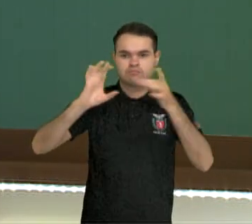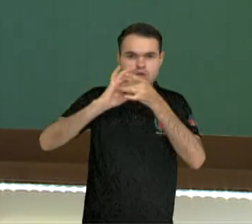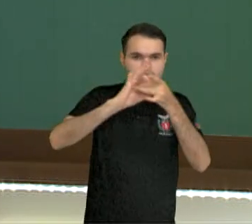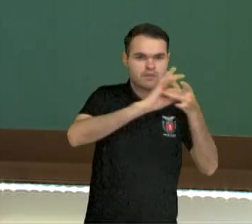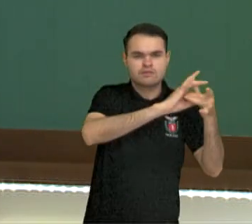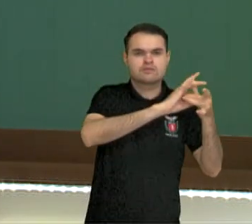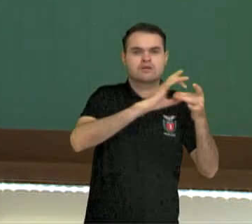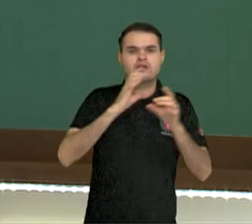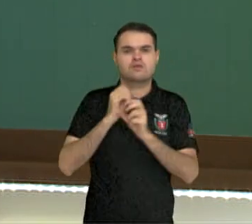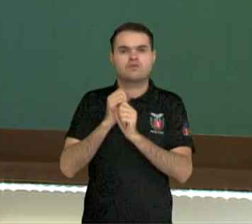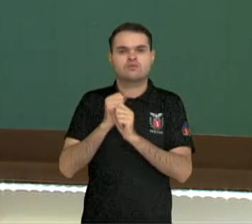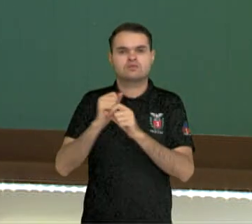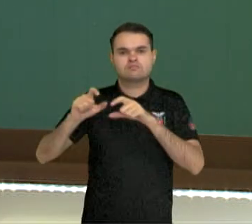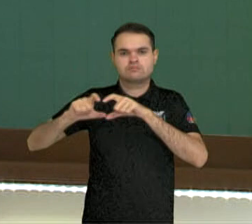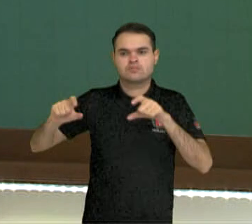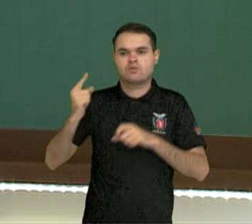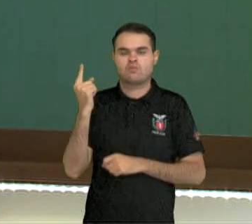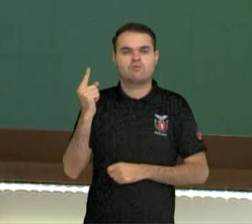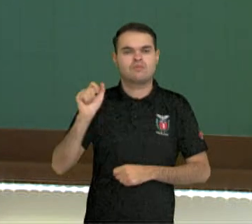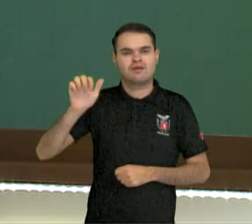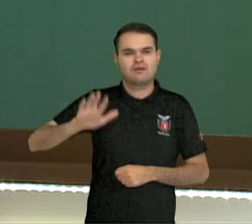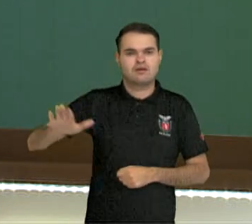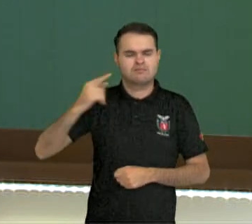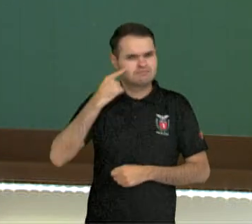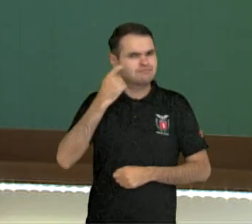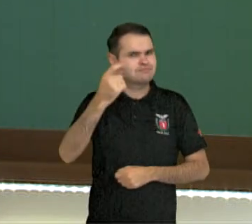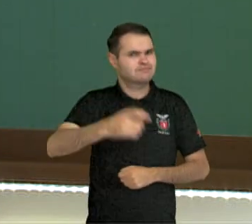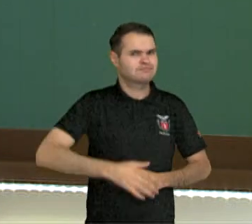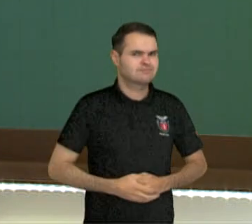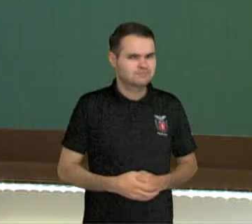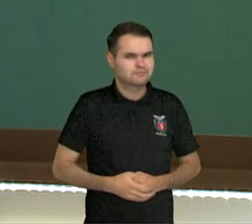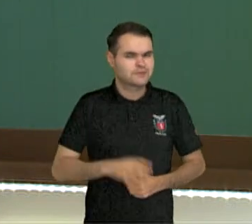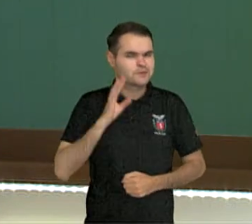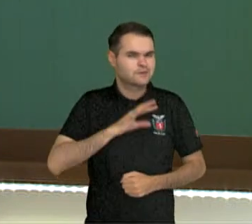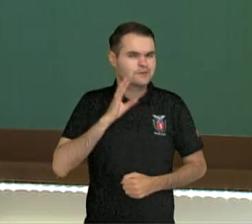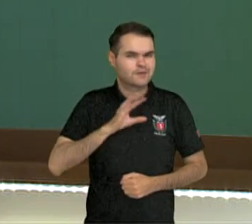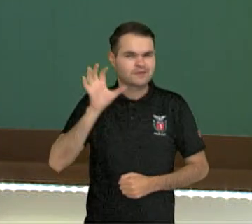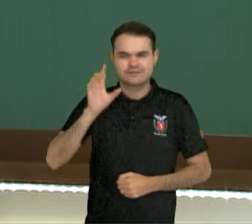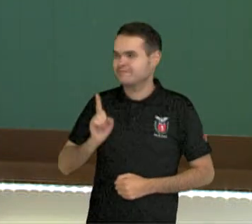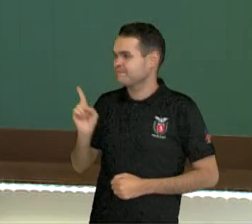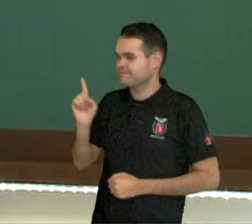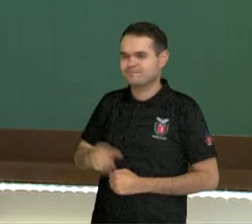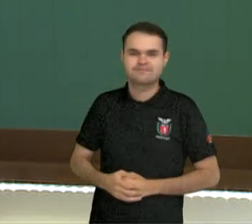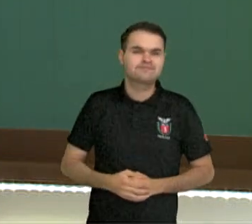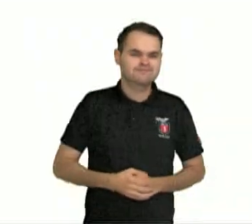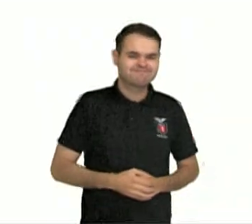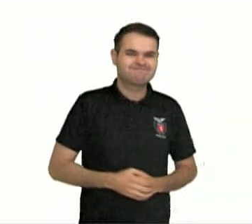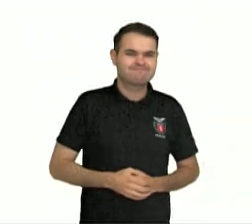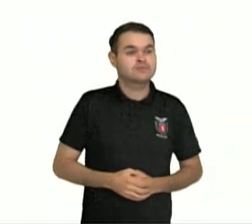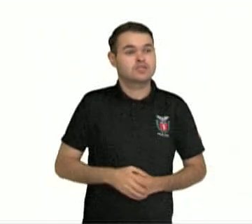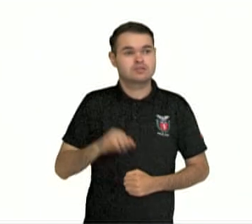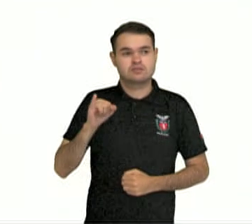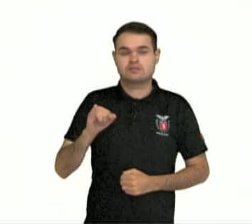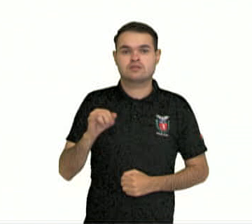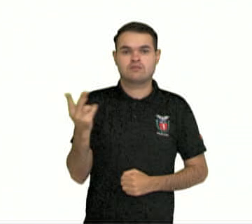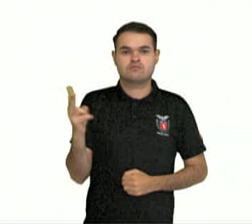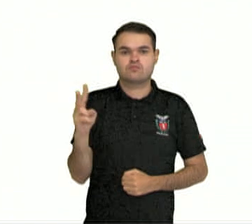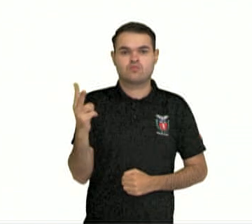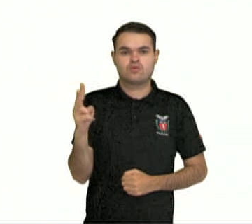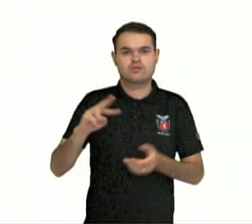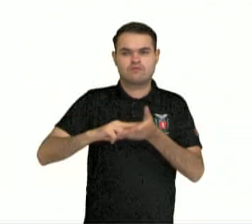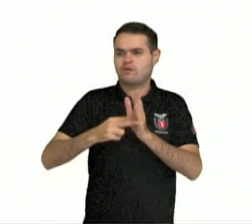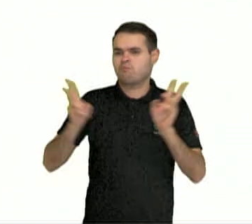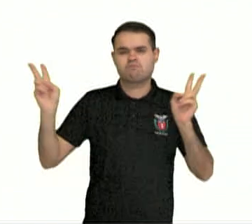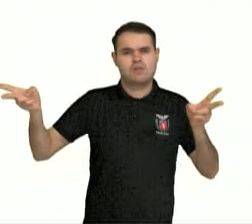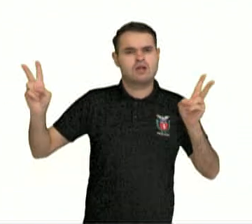figuras, calculando apenas uma área. Interessante, né? Ficou bem legal esse negócio. Então, olha lá. Se as duas expressões representam a